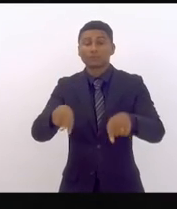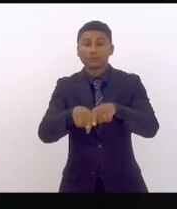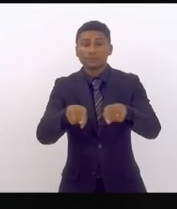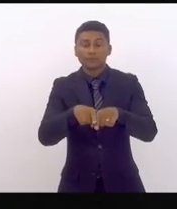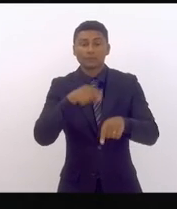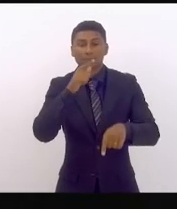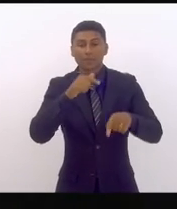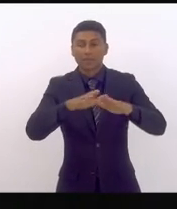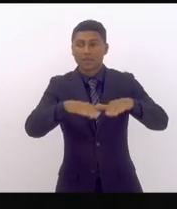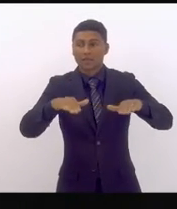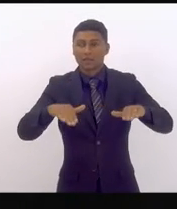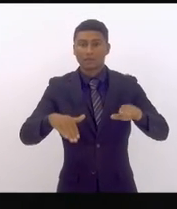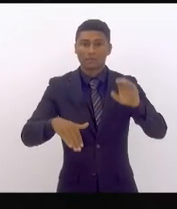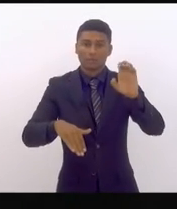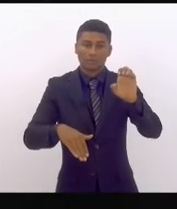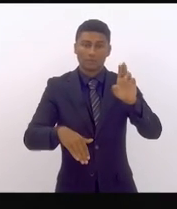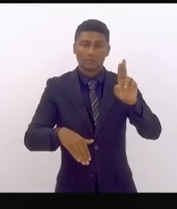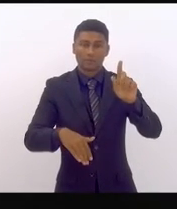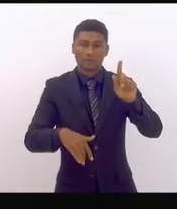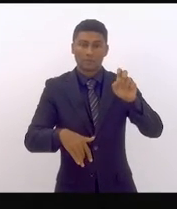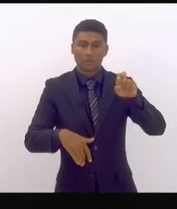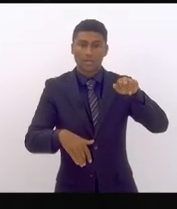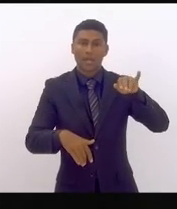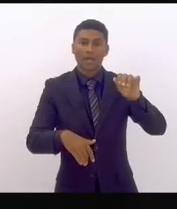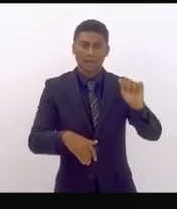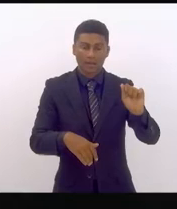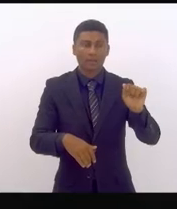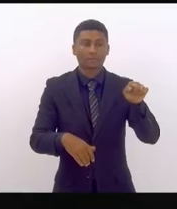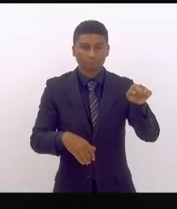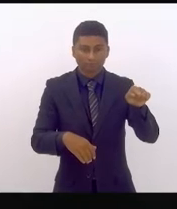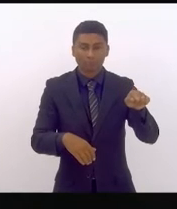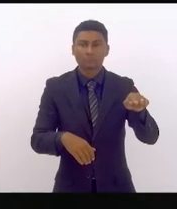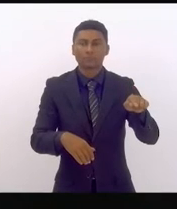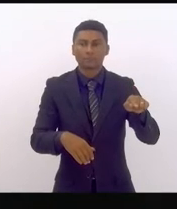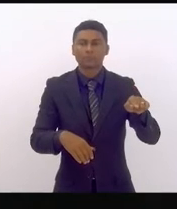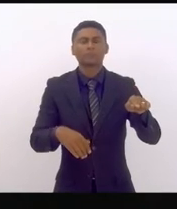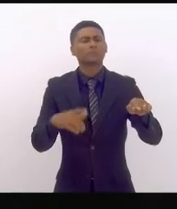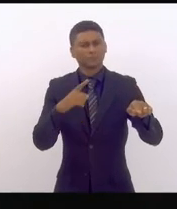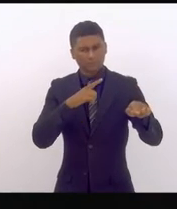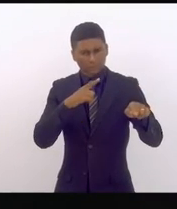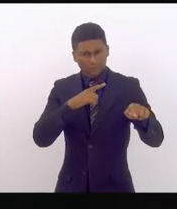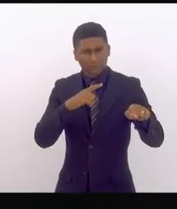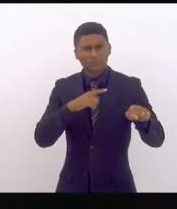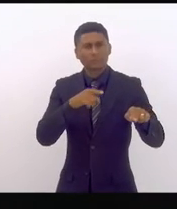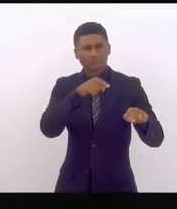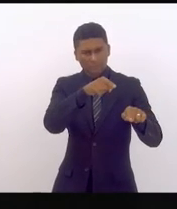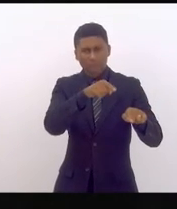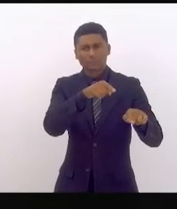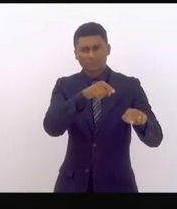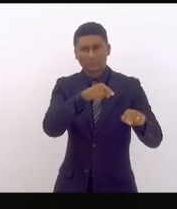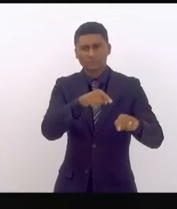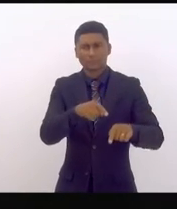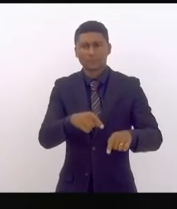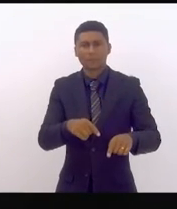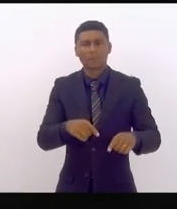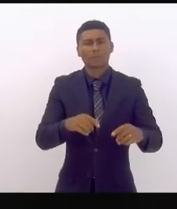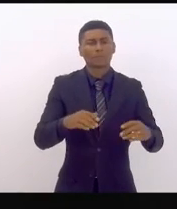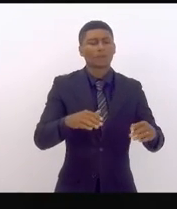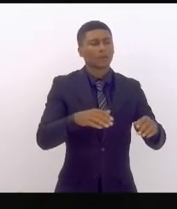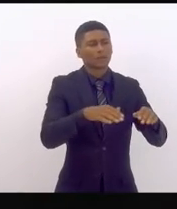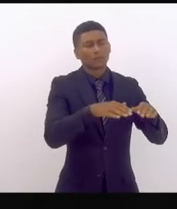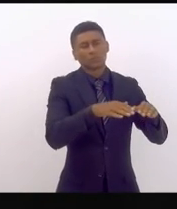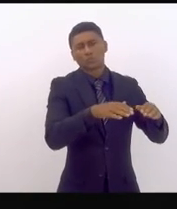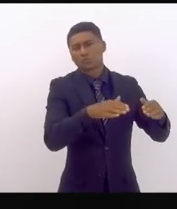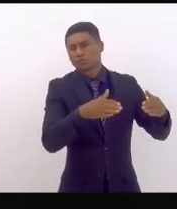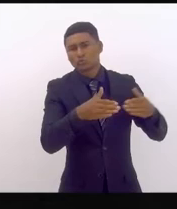Eugênia que começa lá na cidade de Mesquita passa pelo cemitério Jardim da Saudade e cruza São João